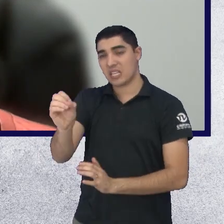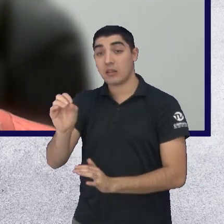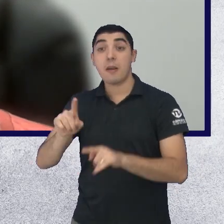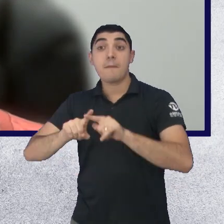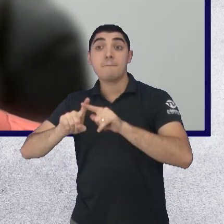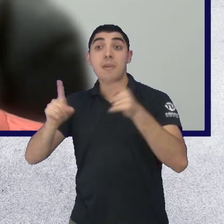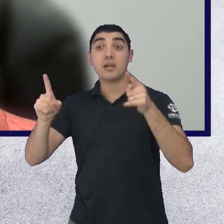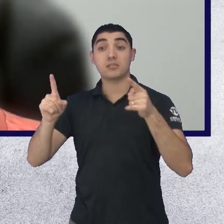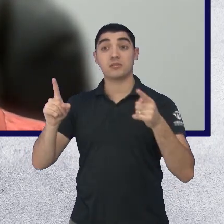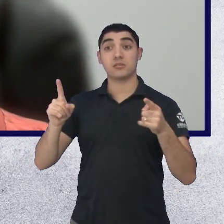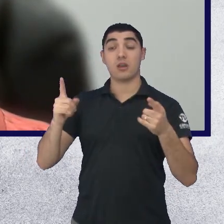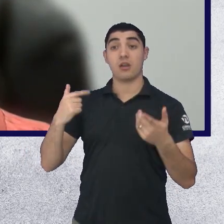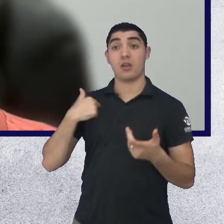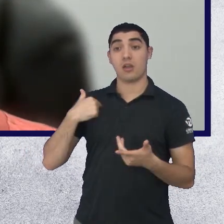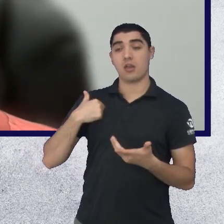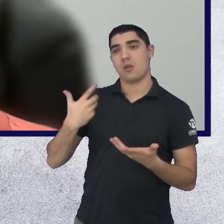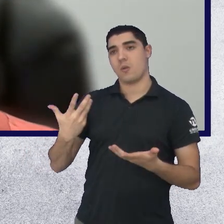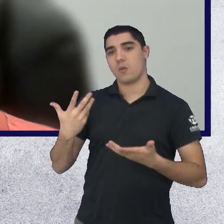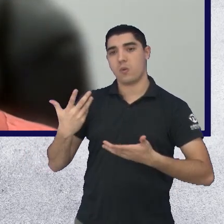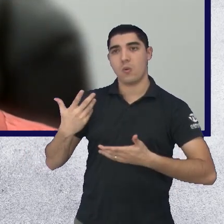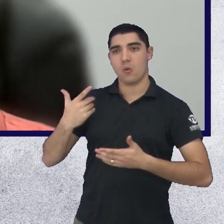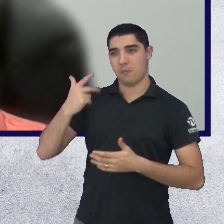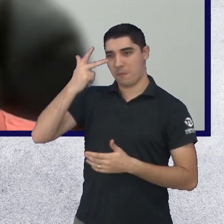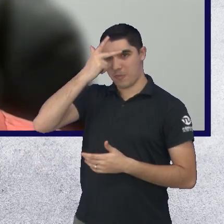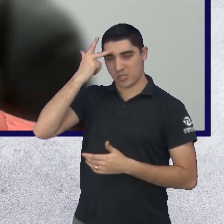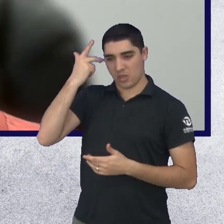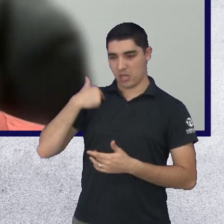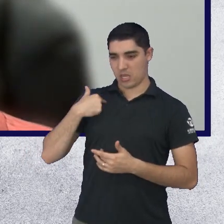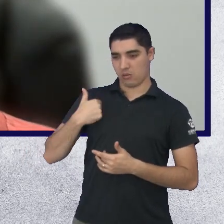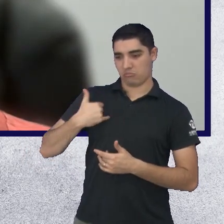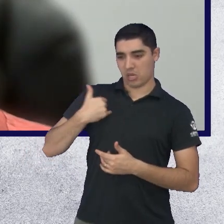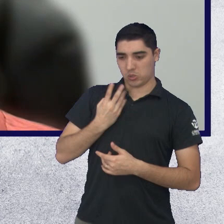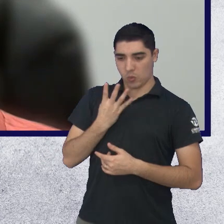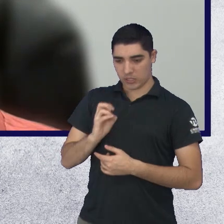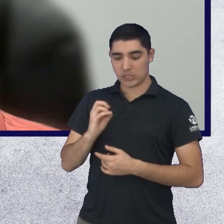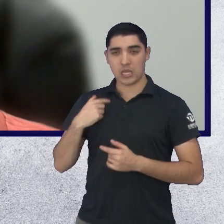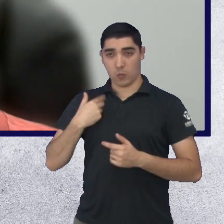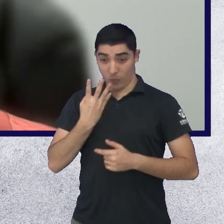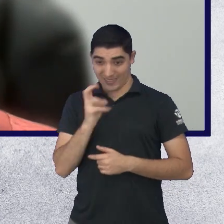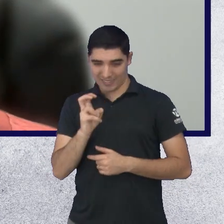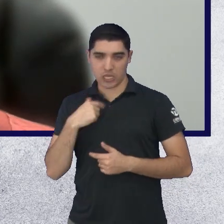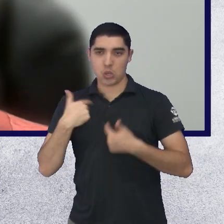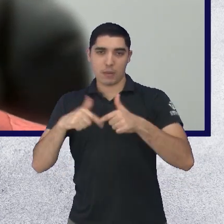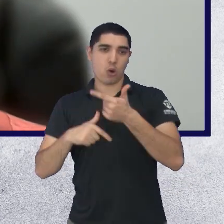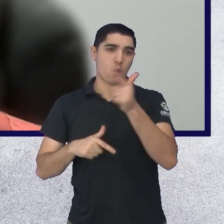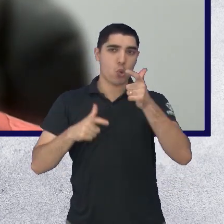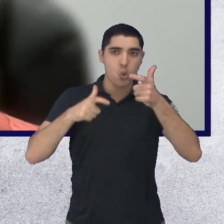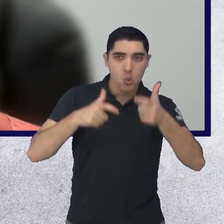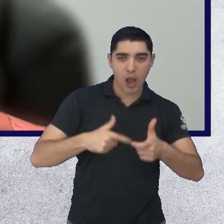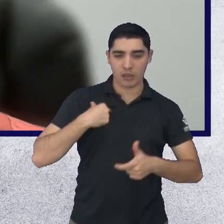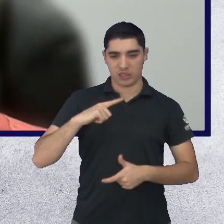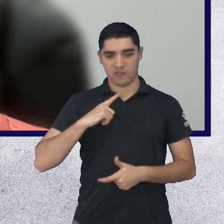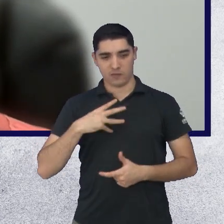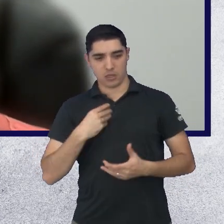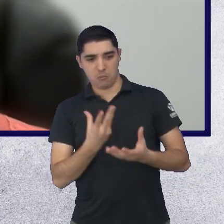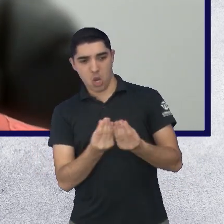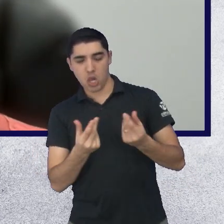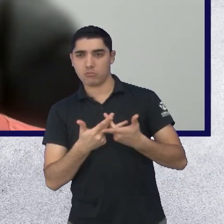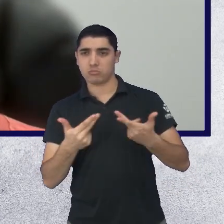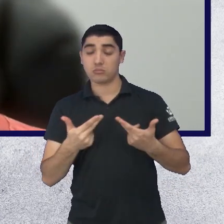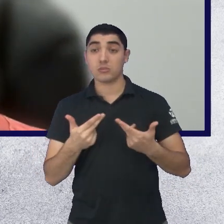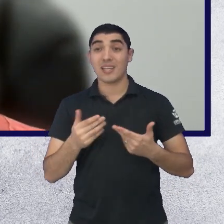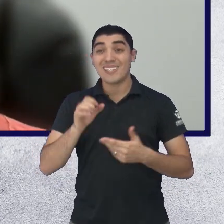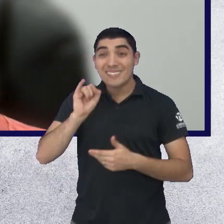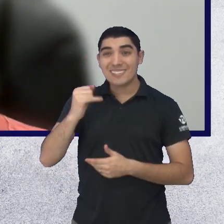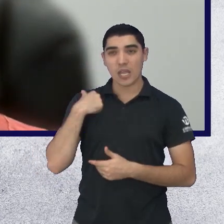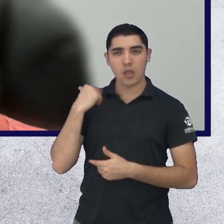é uma pessoa de 45 anos, que trabalha em tal local, que tem tantos filhos. Quando eu faço uma comunicação, eu consigo fazer mais direta